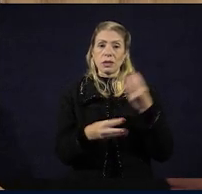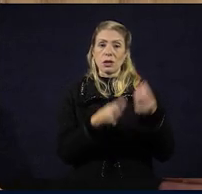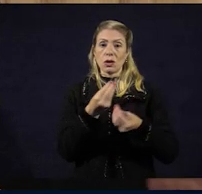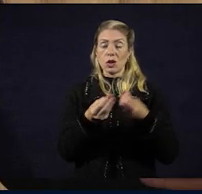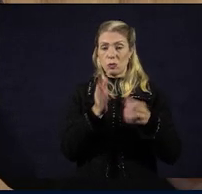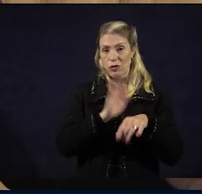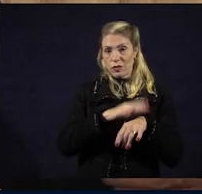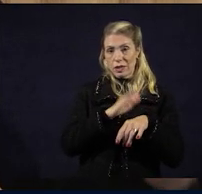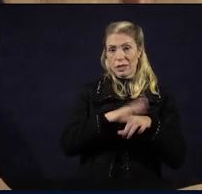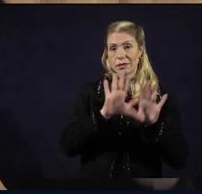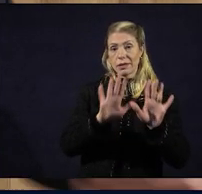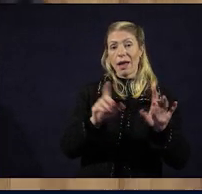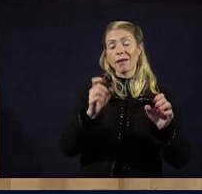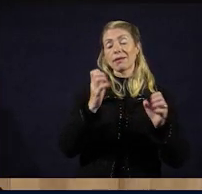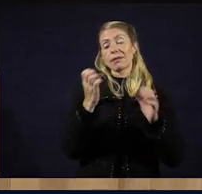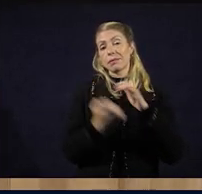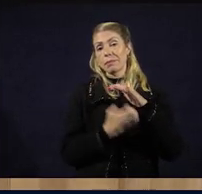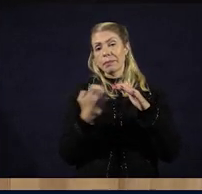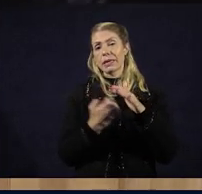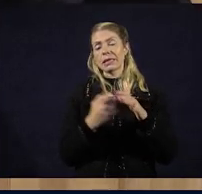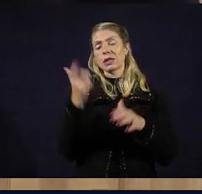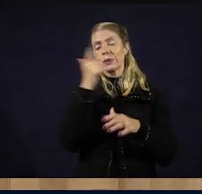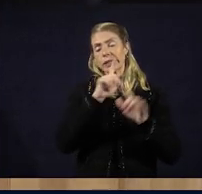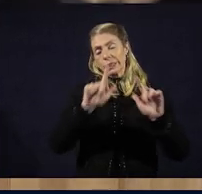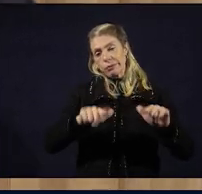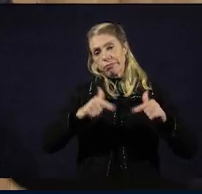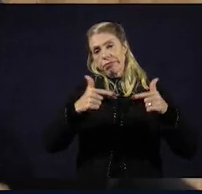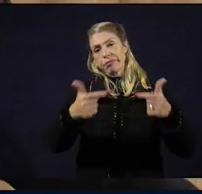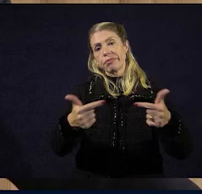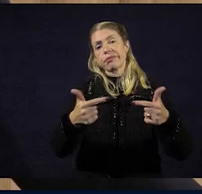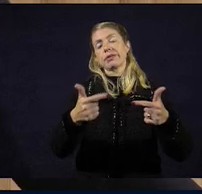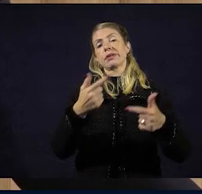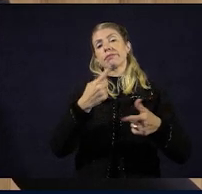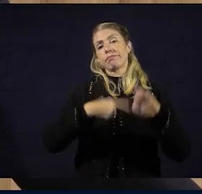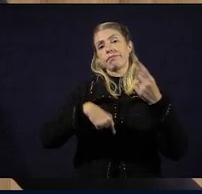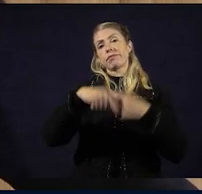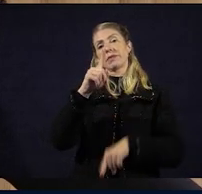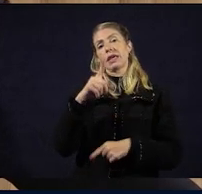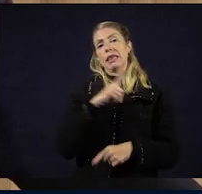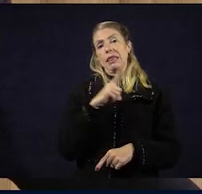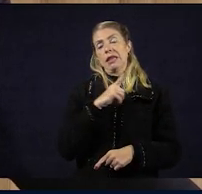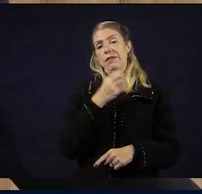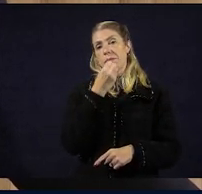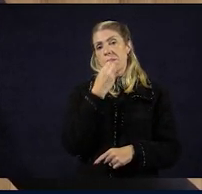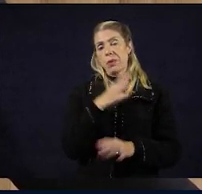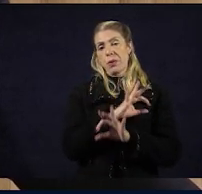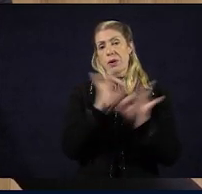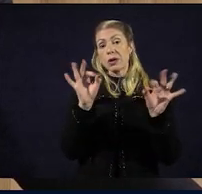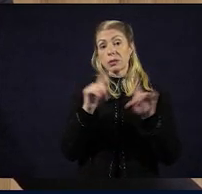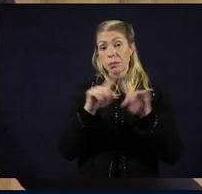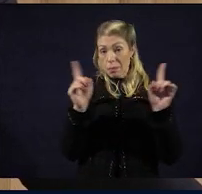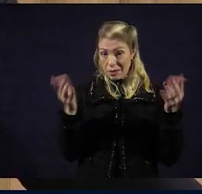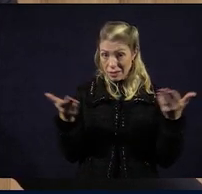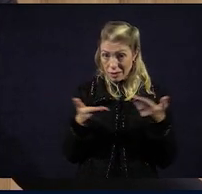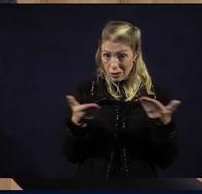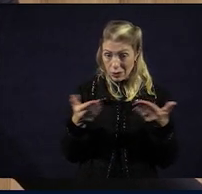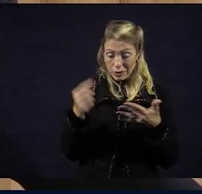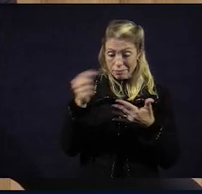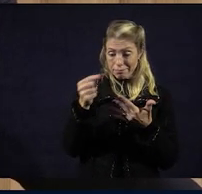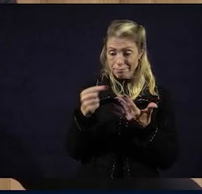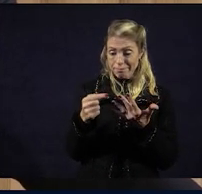e que a empresa foi umas ela sobreviveu a tudo isso e com performance boa então acho que eles foram os pontos aí que a gente